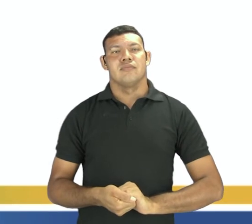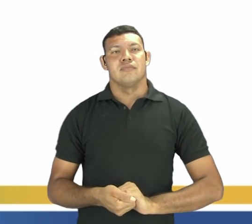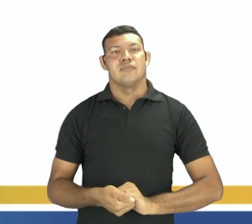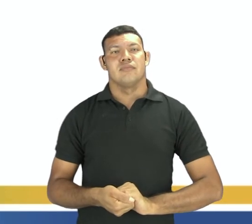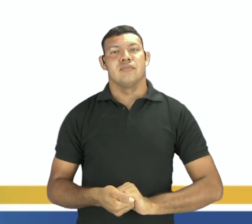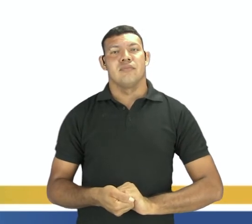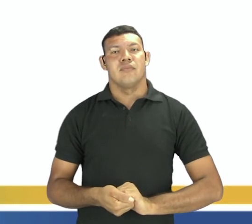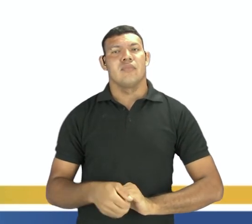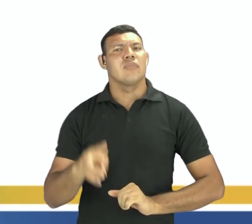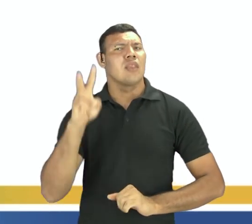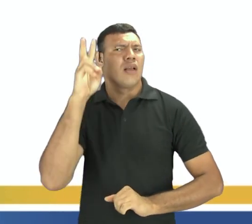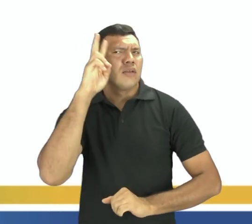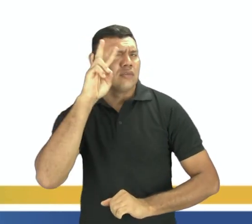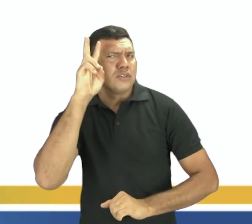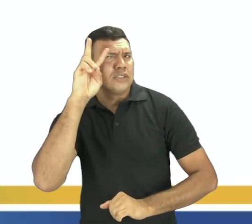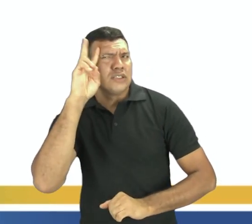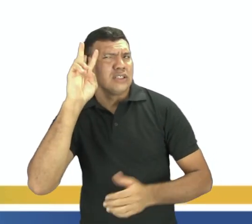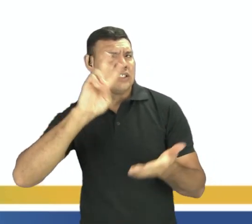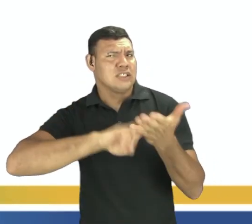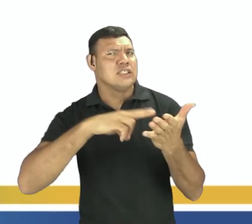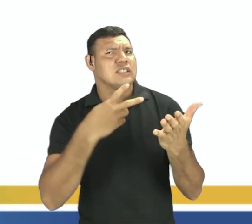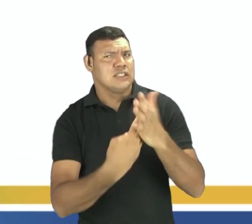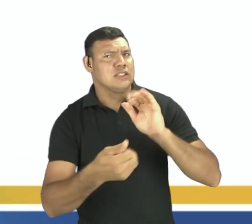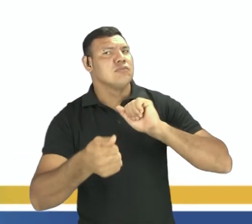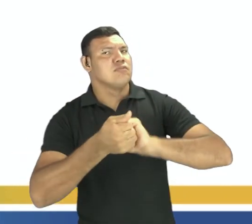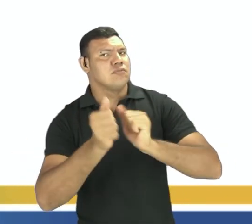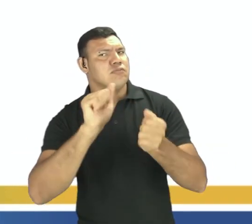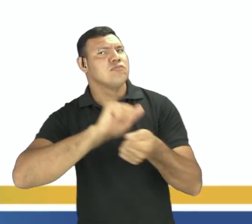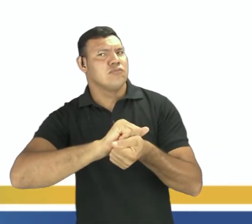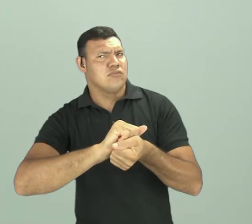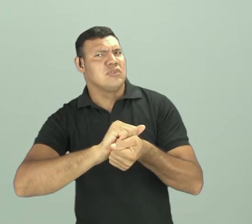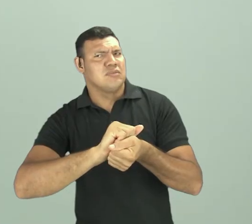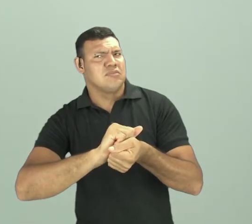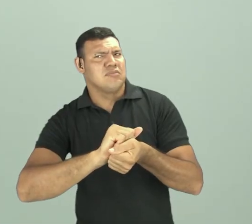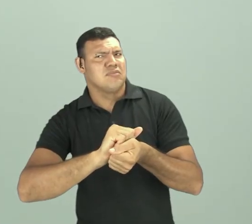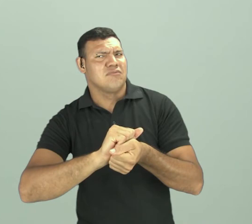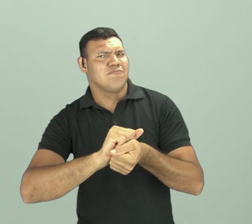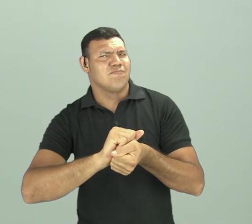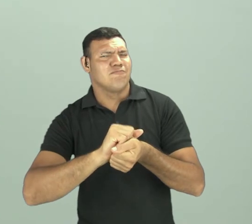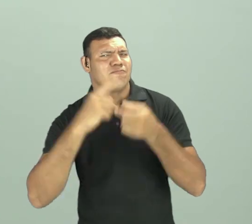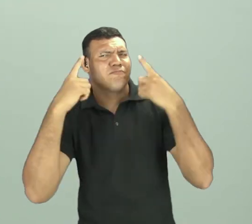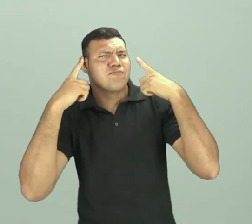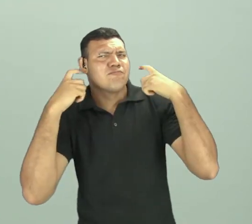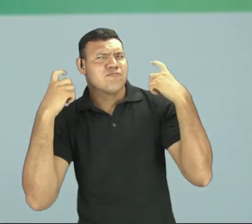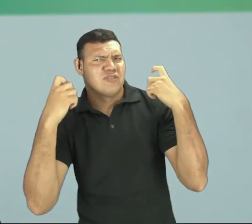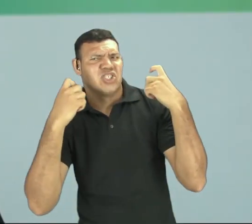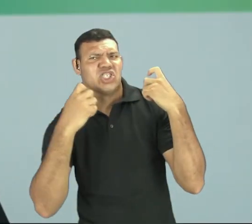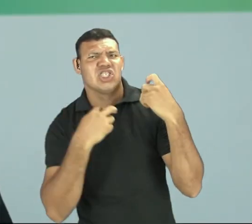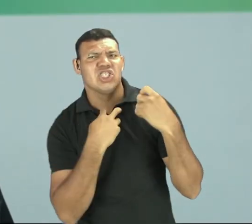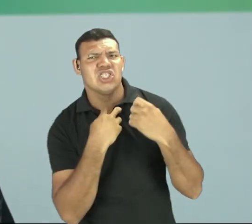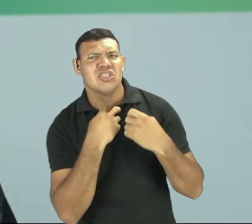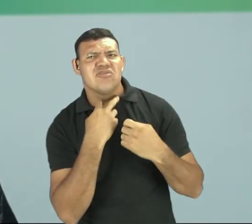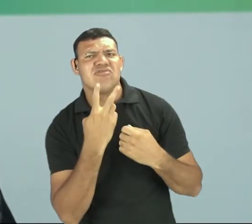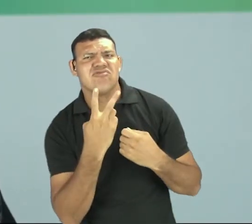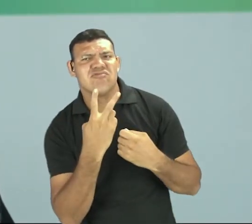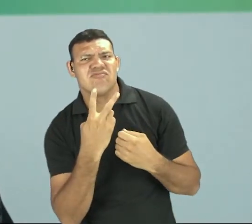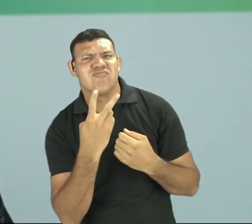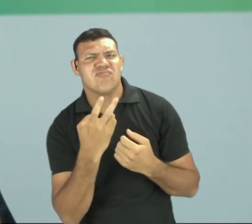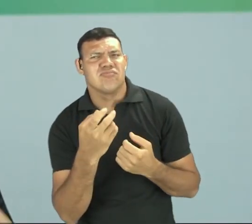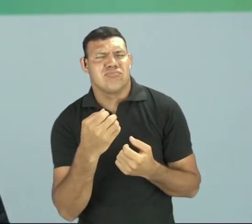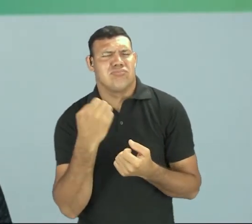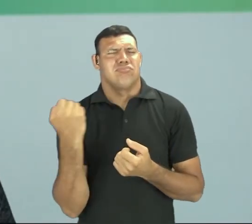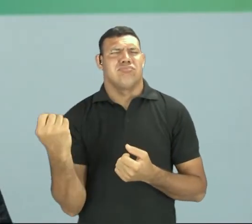Ok? Lembre que em inglês todas as traduções são adaptações. Pode soar um pouco estranho. Um celular está